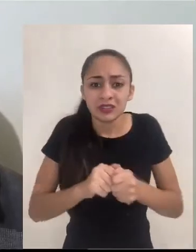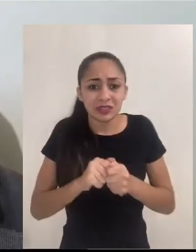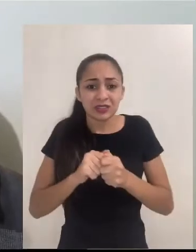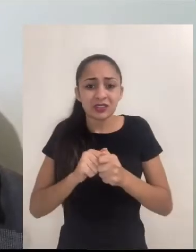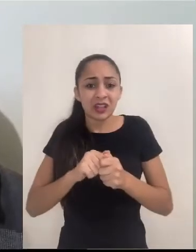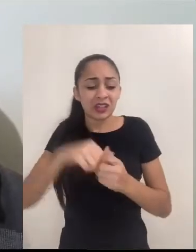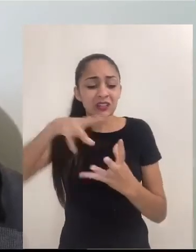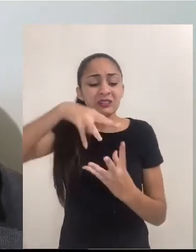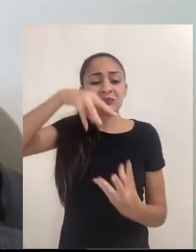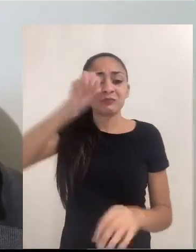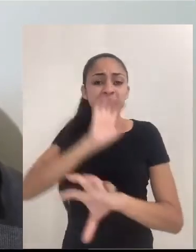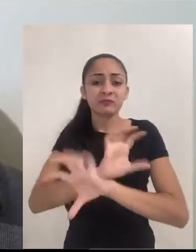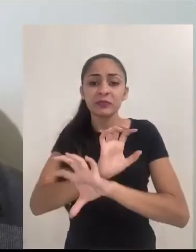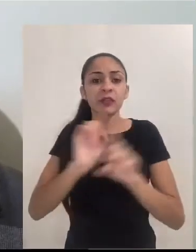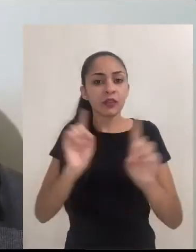Nós precisamos